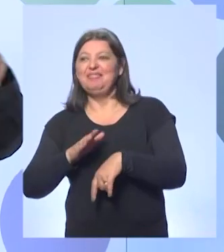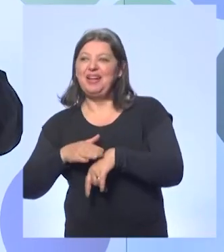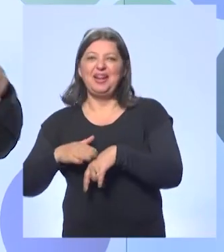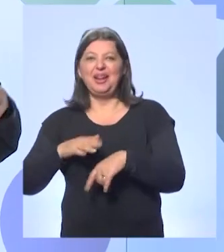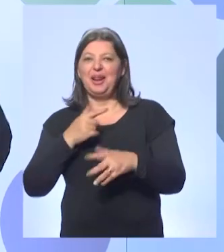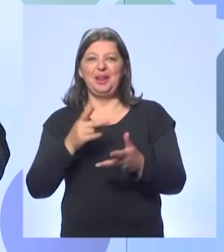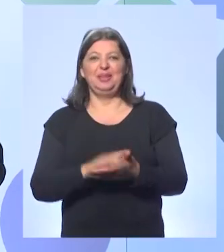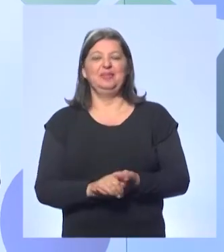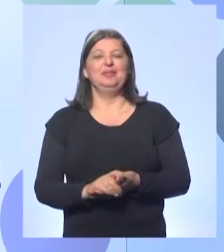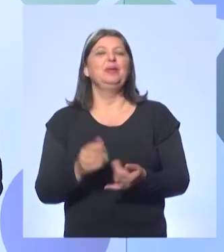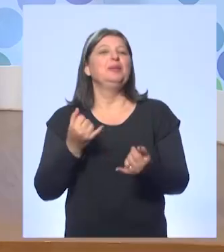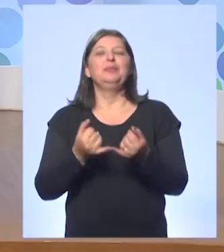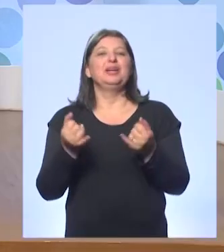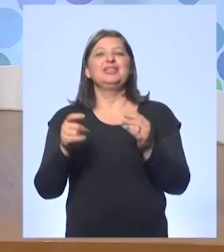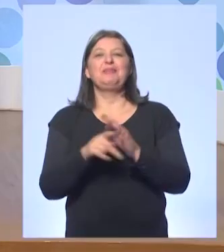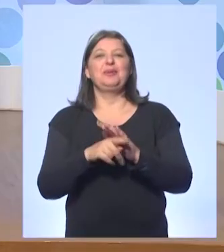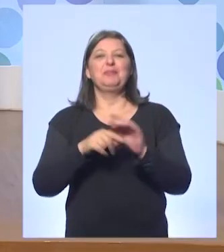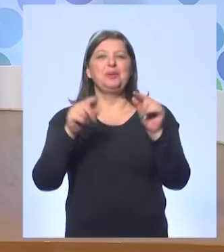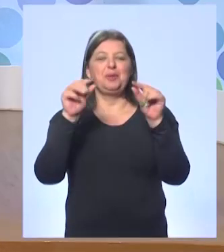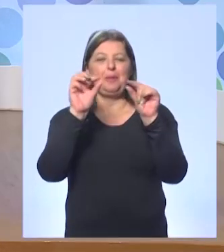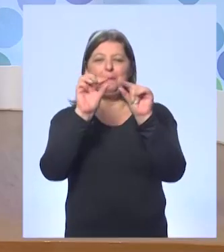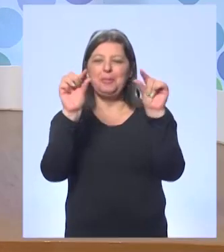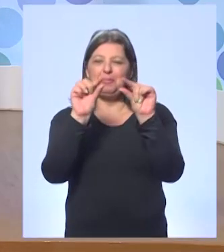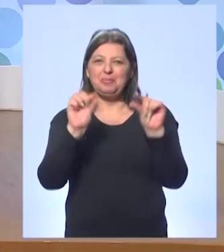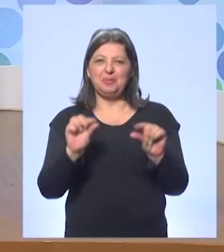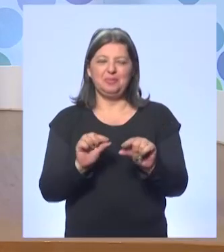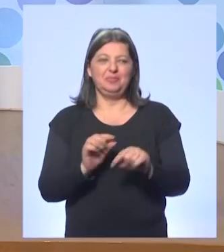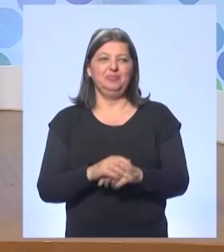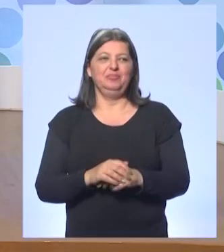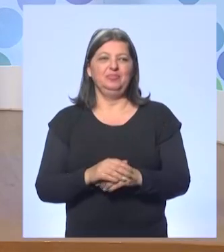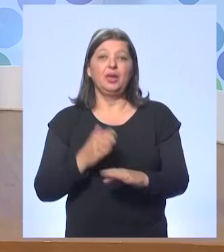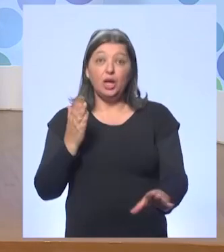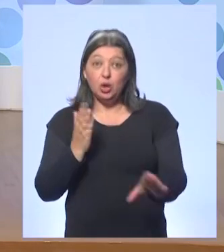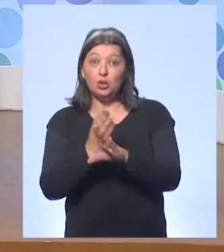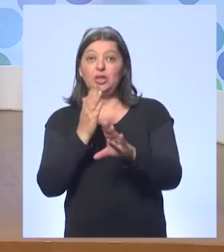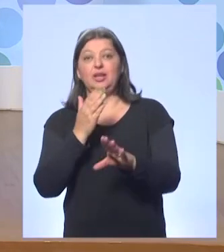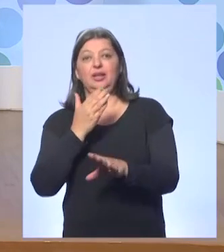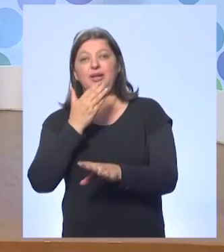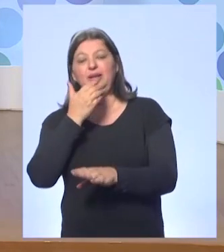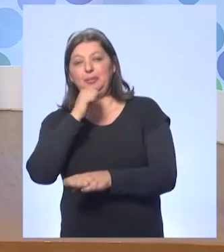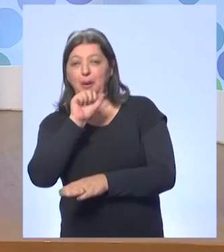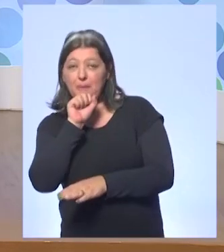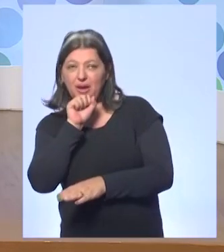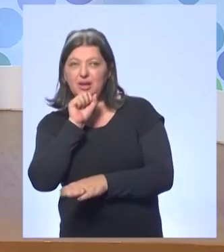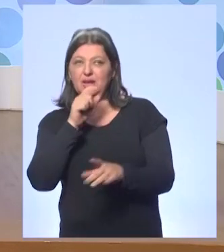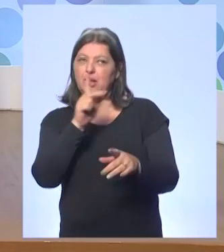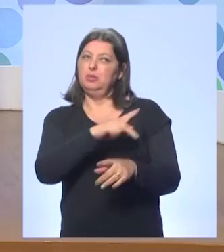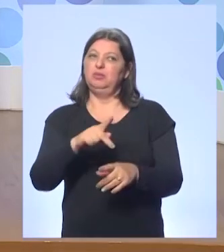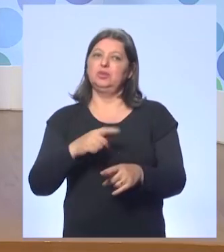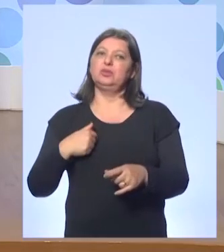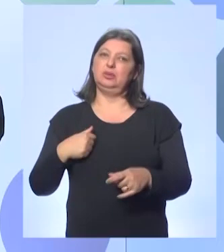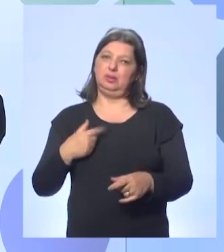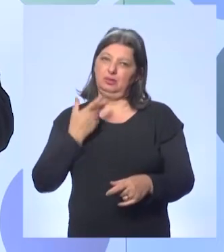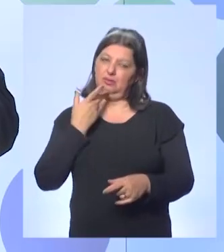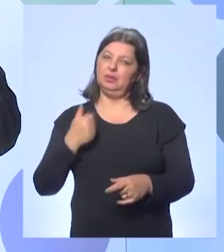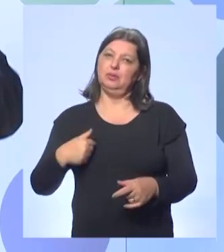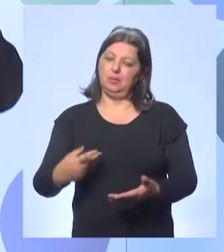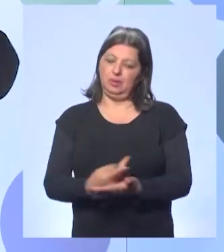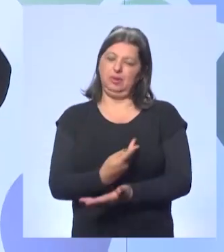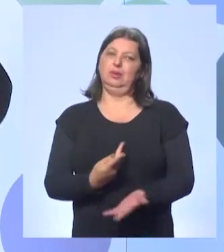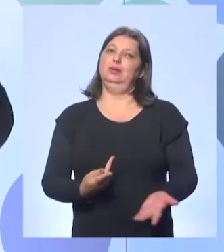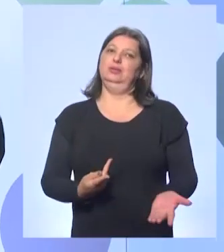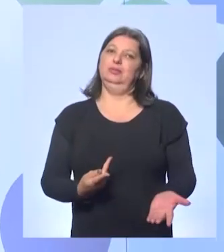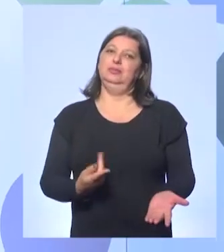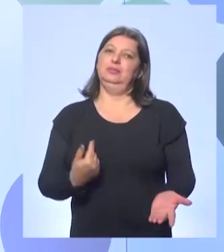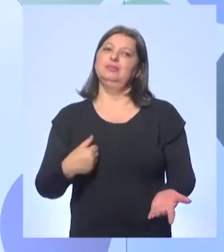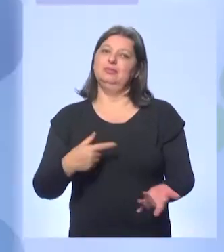tudo tópico, né? Encontrei minha mãe, encontrei meu irmão, olha, eu encontrei, né? É verdade, a professora está me corrigindo. Não, senhor. Mas porque eu falei. Eu estou te usando